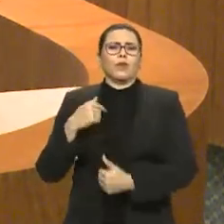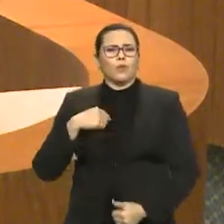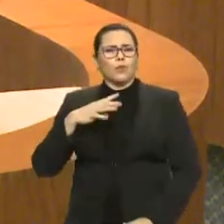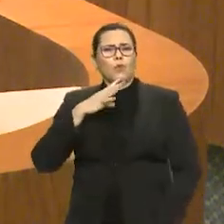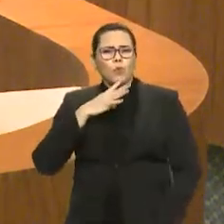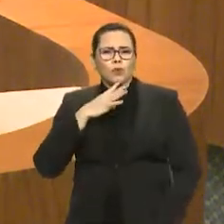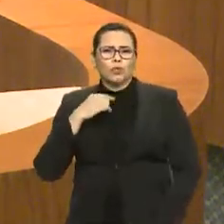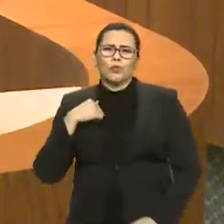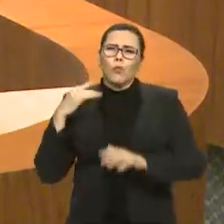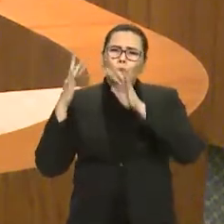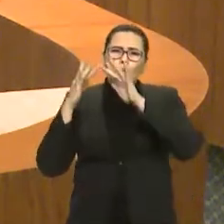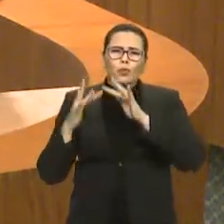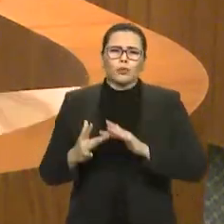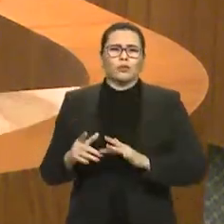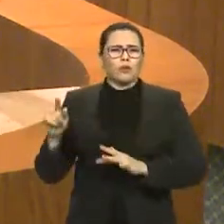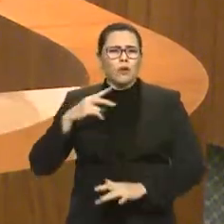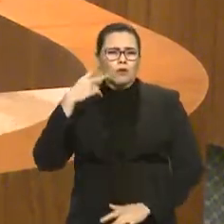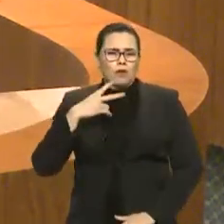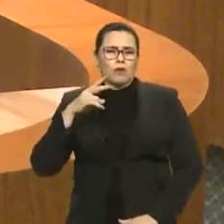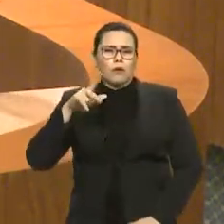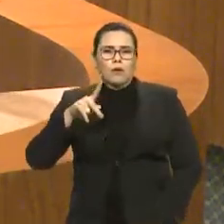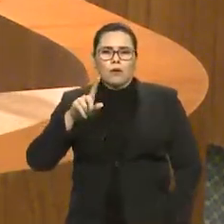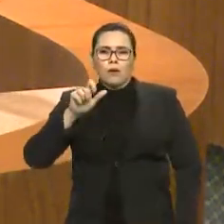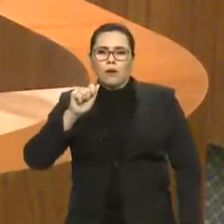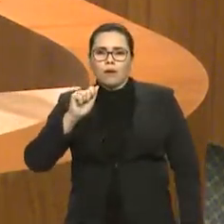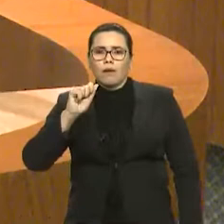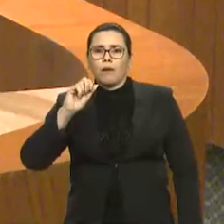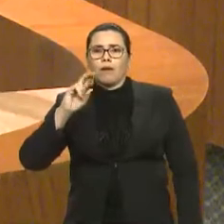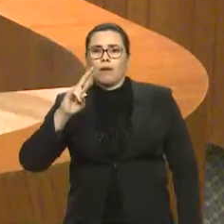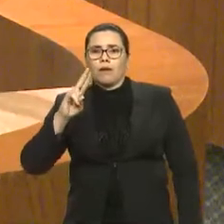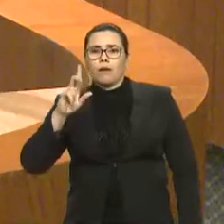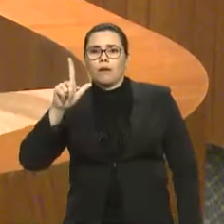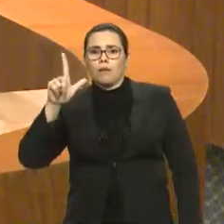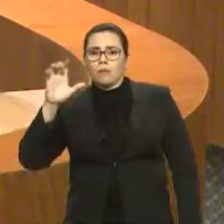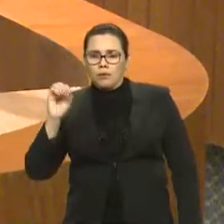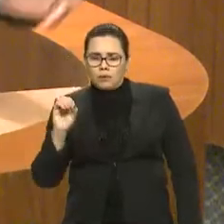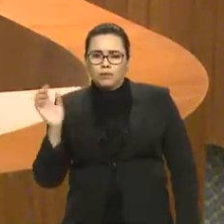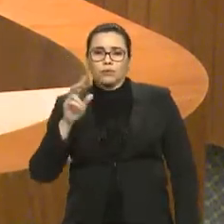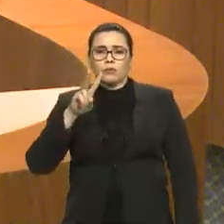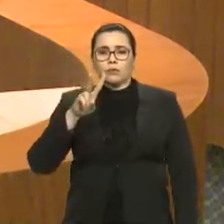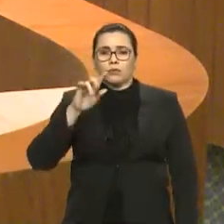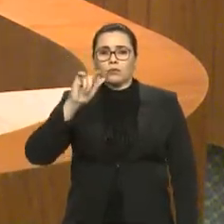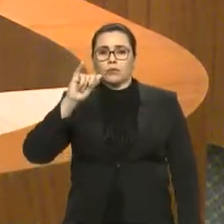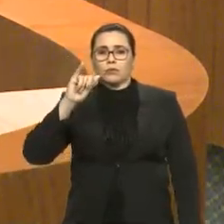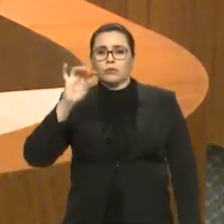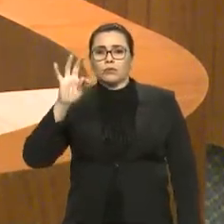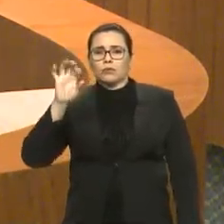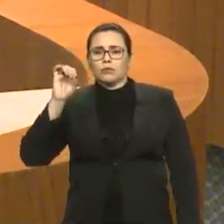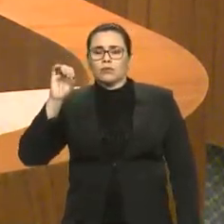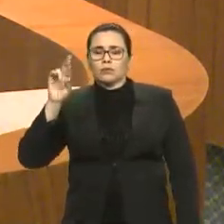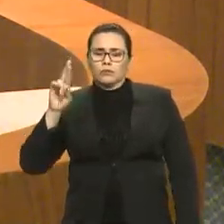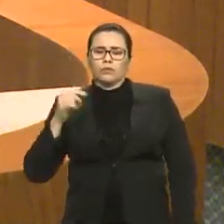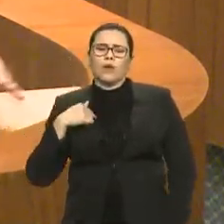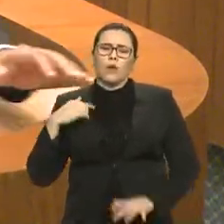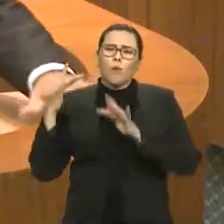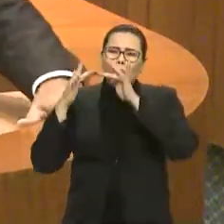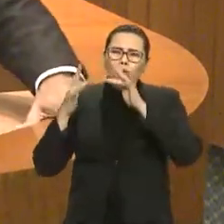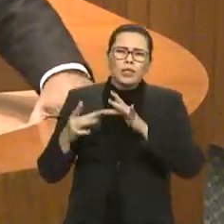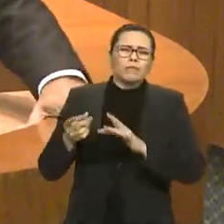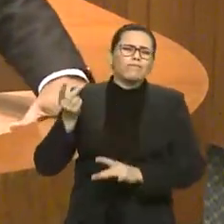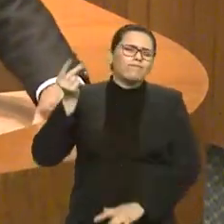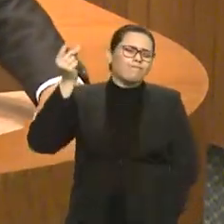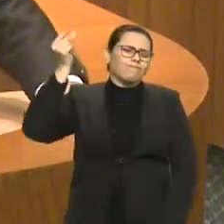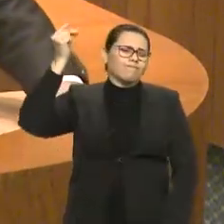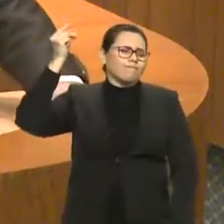Vitor, vereador Paulo Vitor, muito antes de ser vereador e muito antes de ser deputado